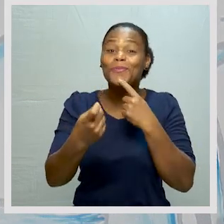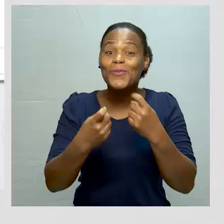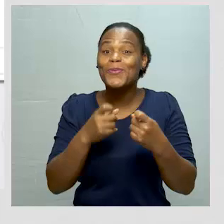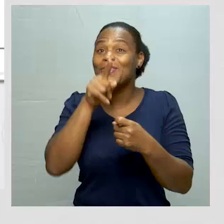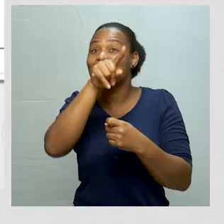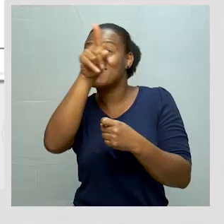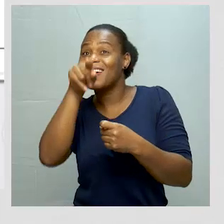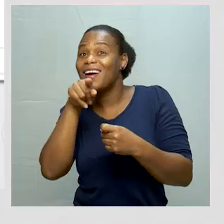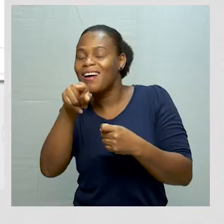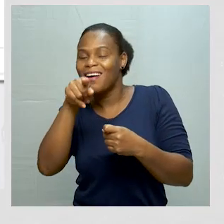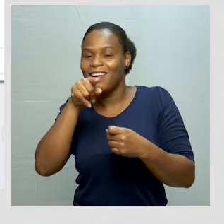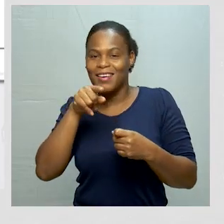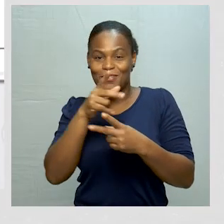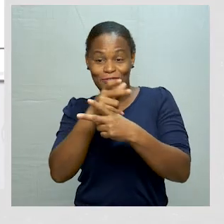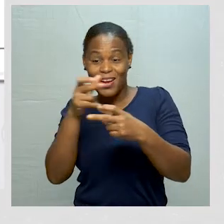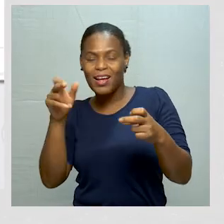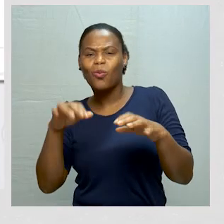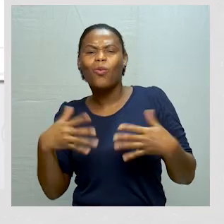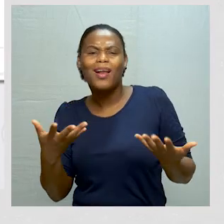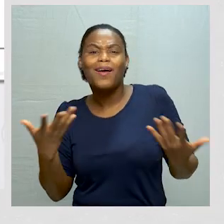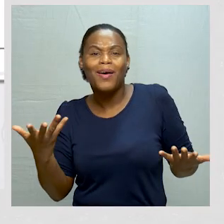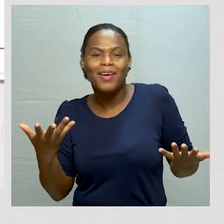pergunta. Então, é uma frase,